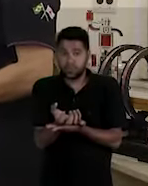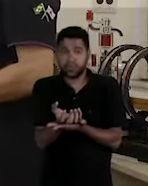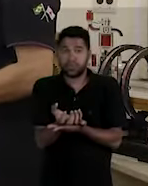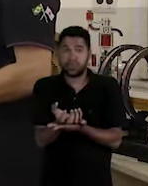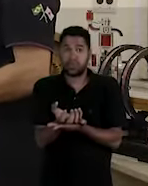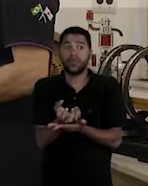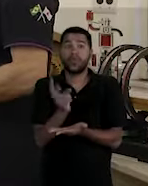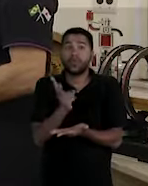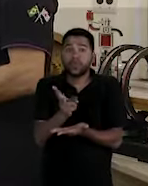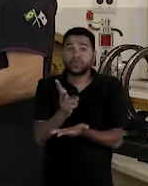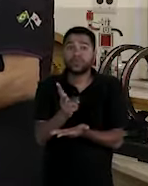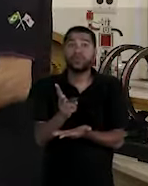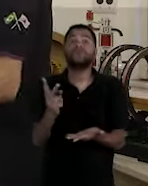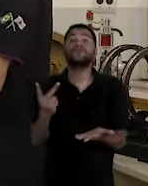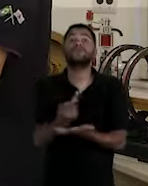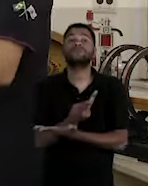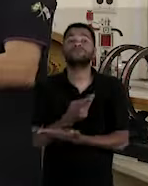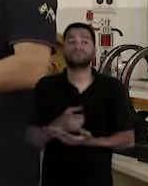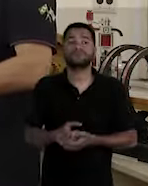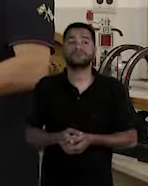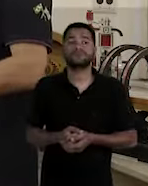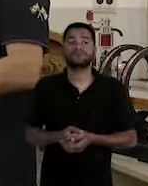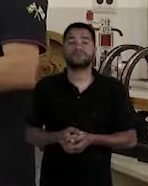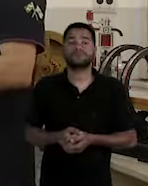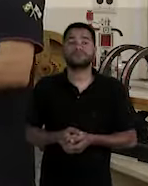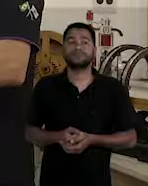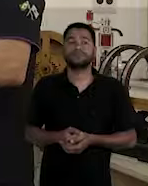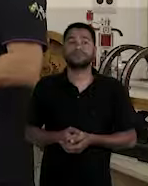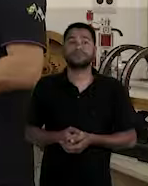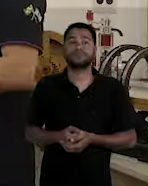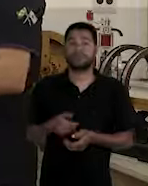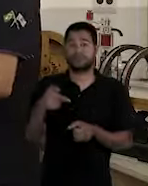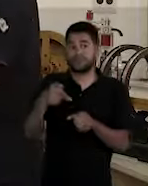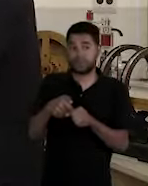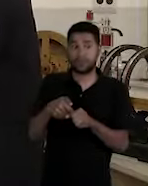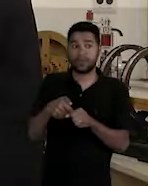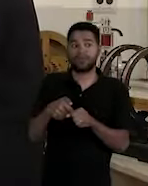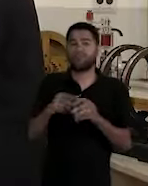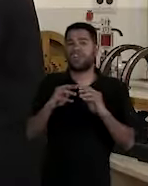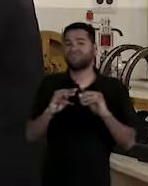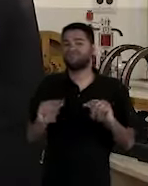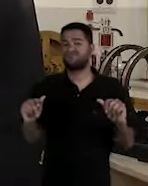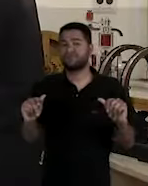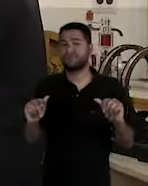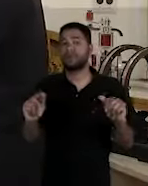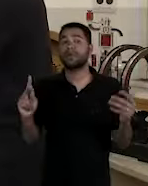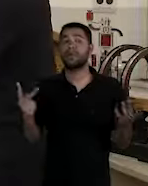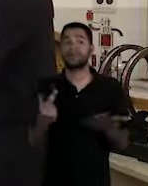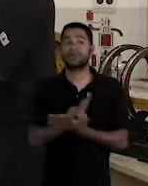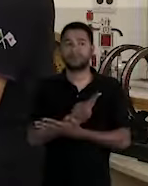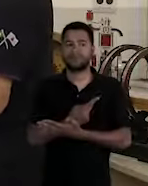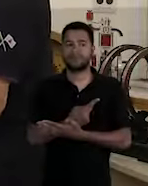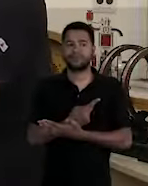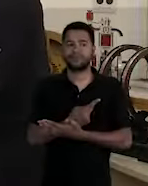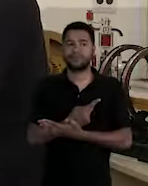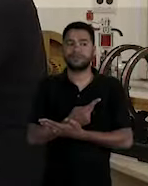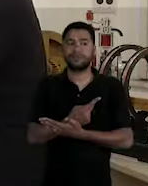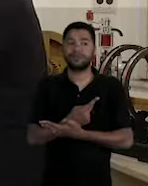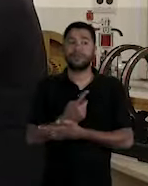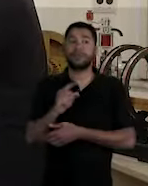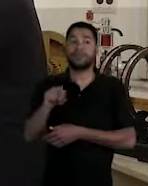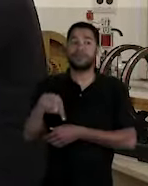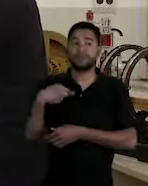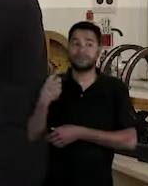ela continuar aberta, esse combustível vai sair. Então o que acontece? No